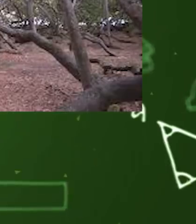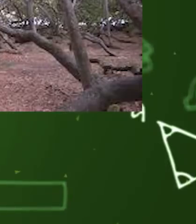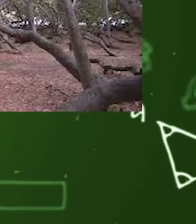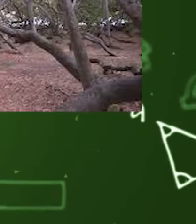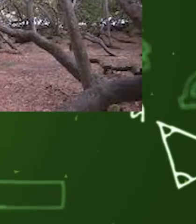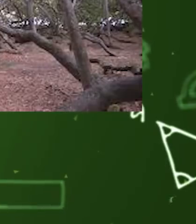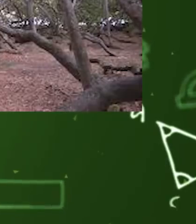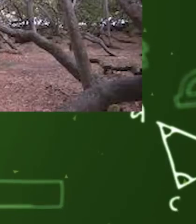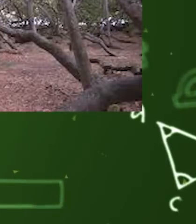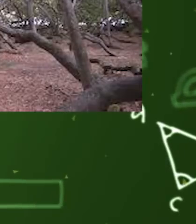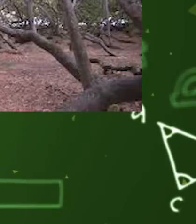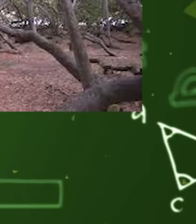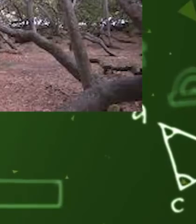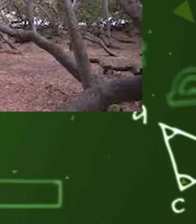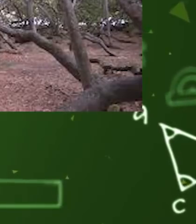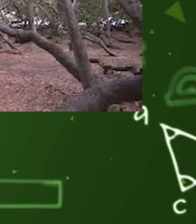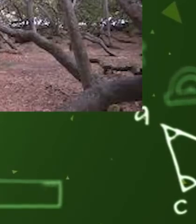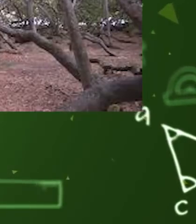1888,